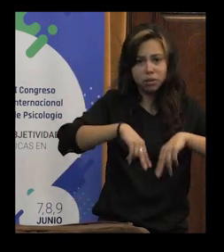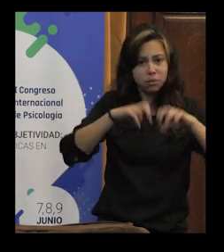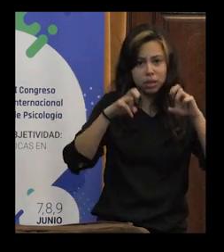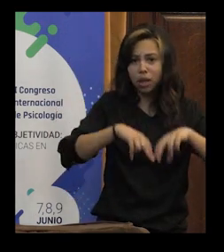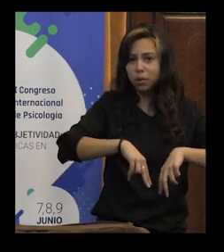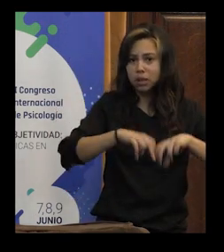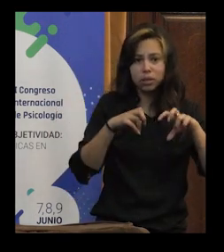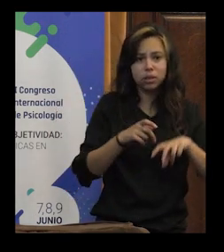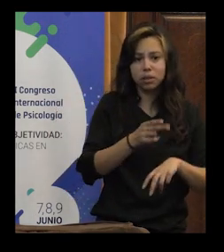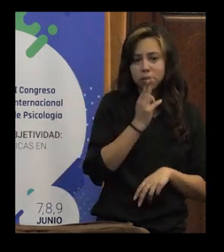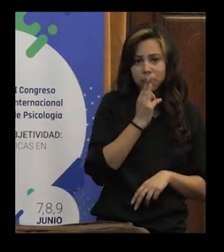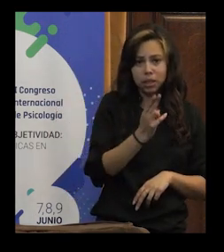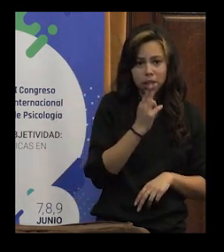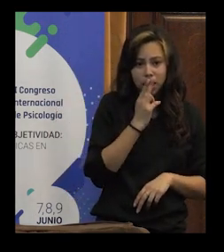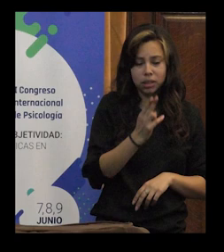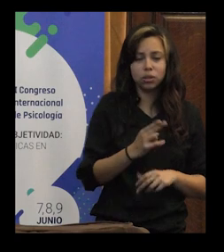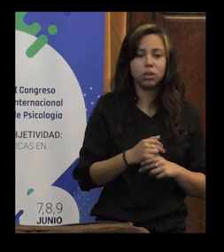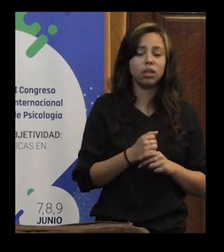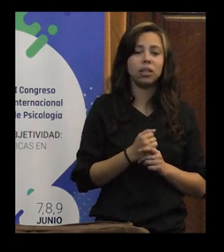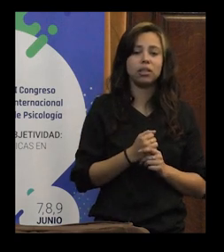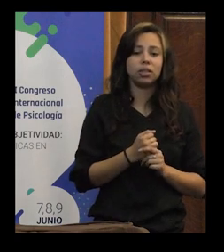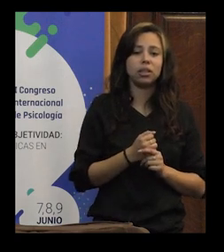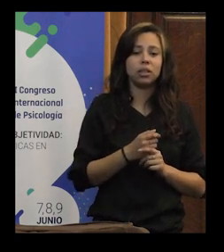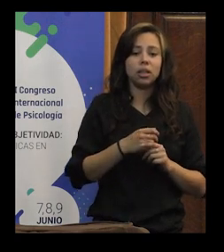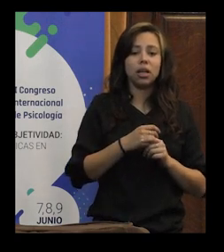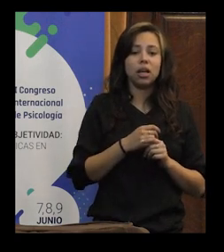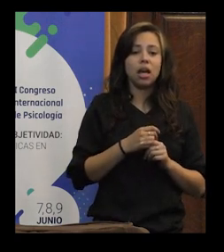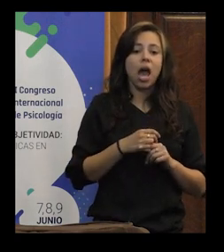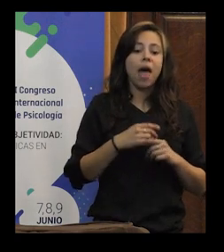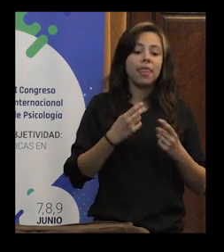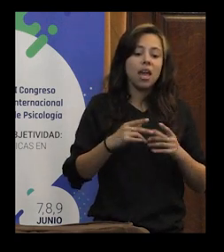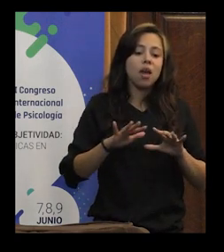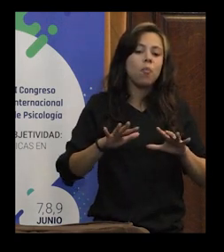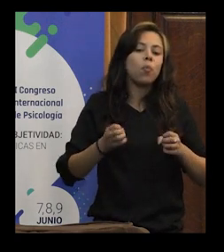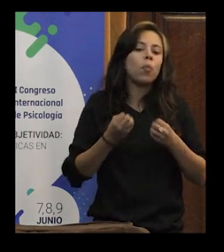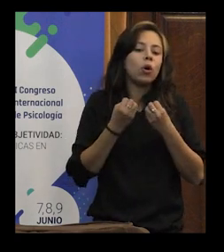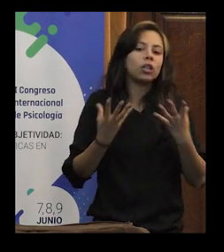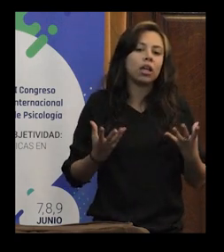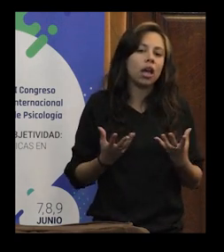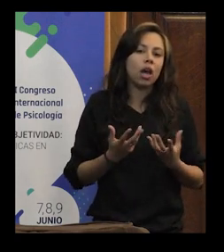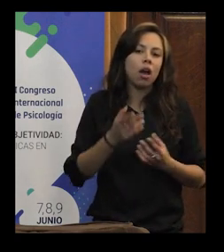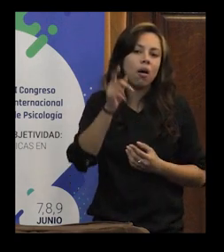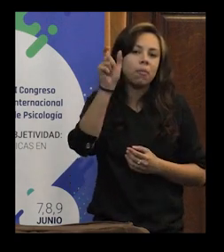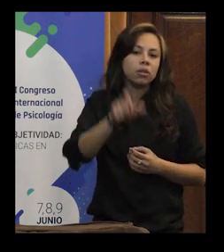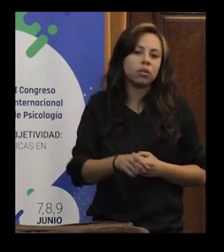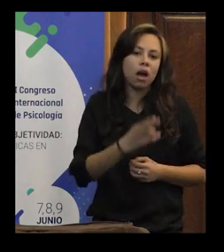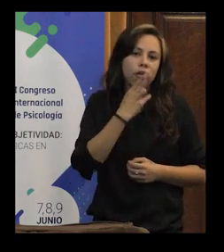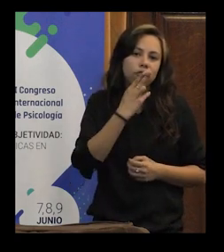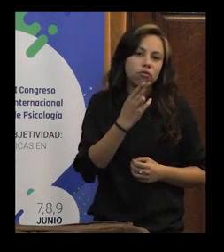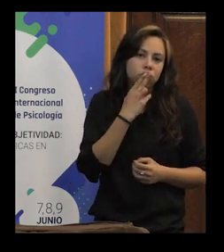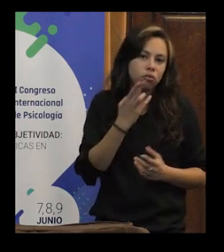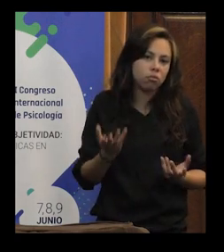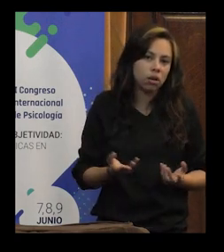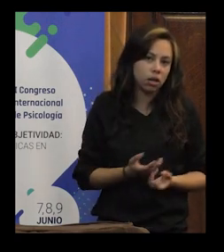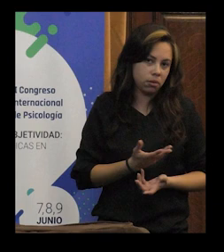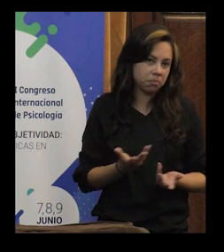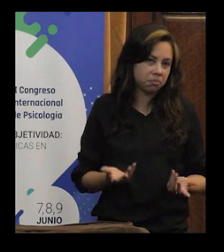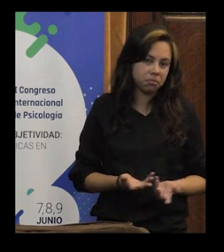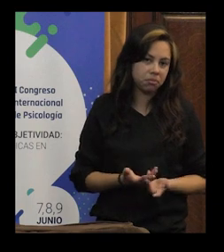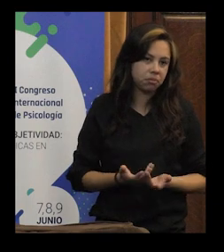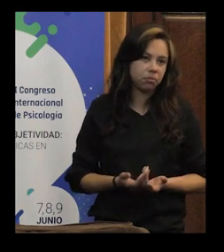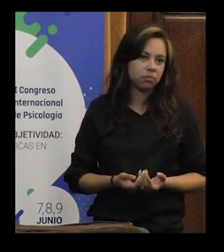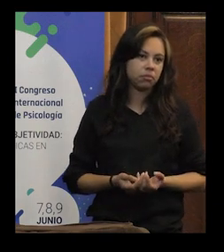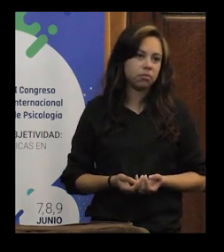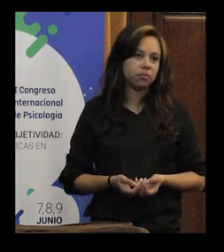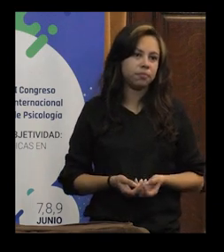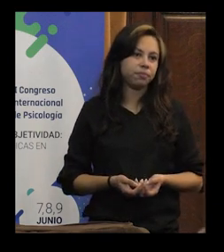isso era uma que as pessoas rejeitavam. Impotência, ok. Não sei o que, ok. Mas o